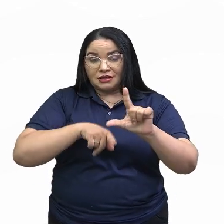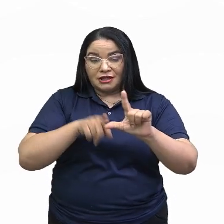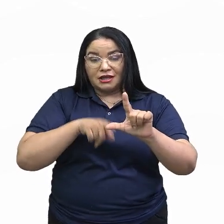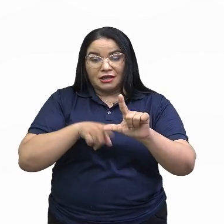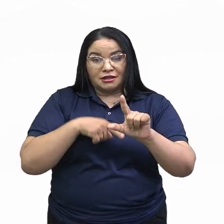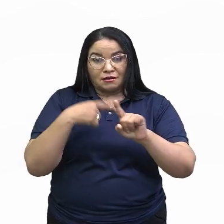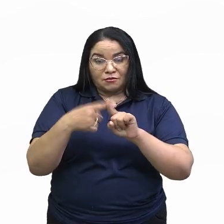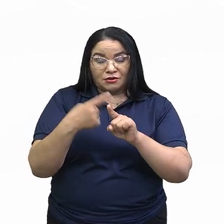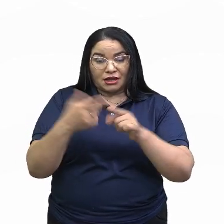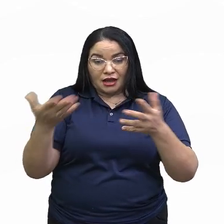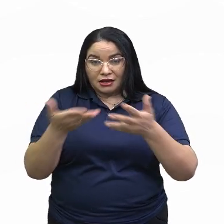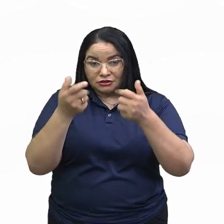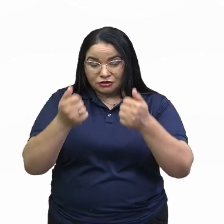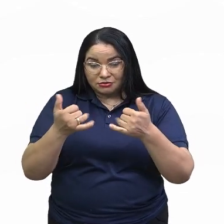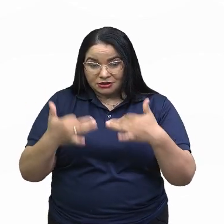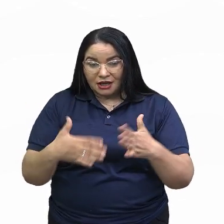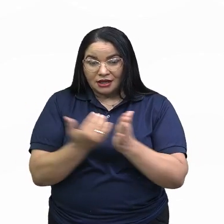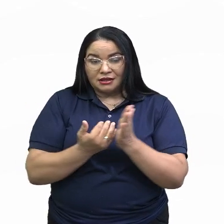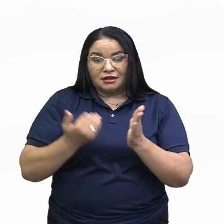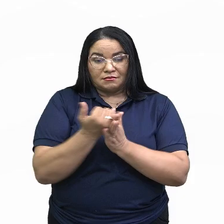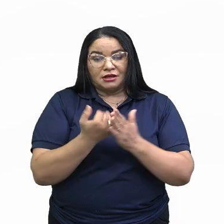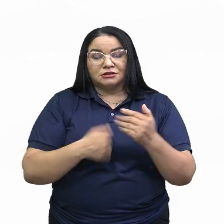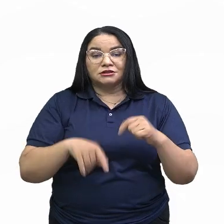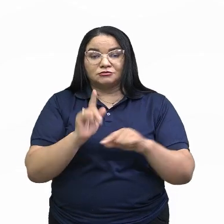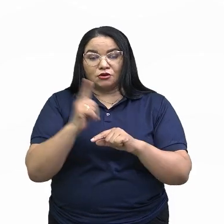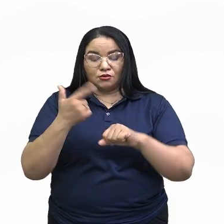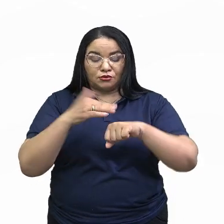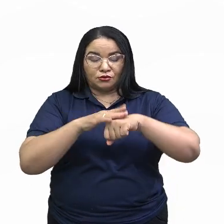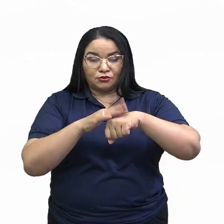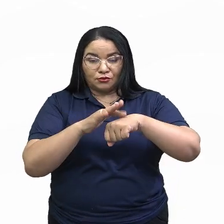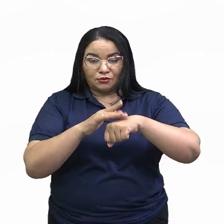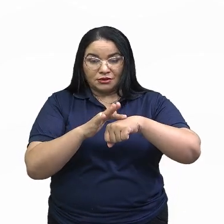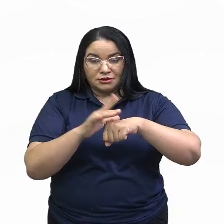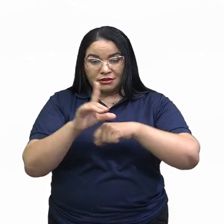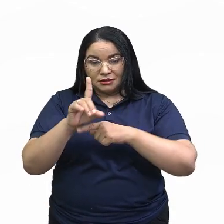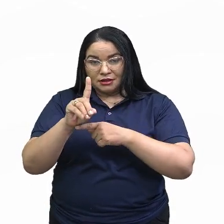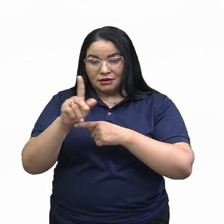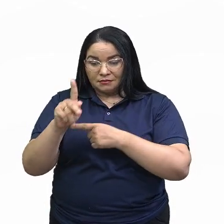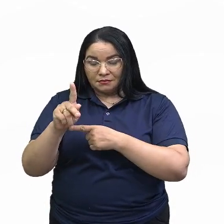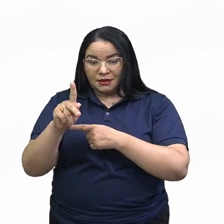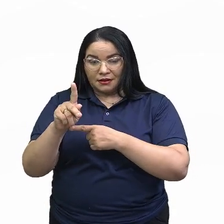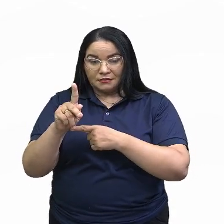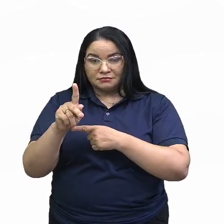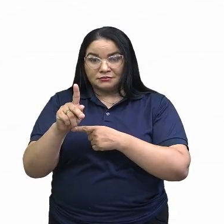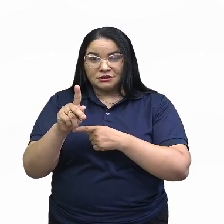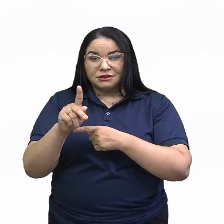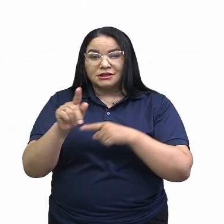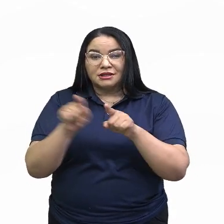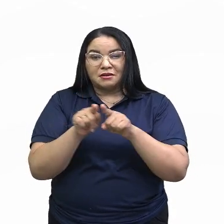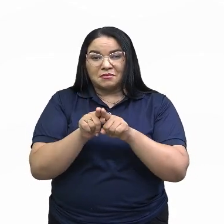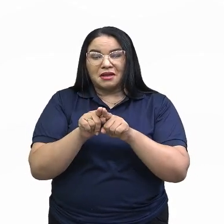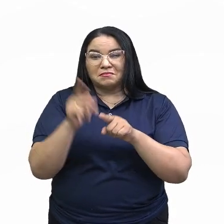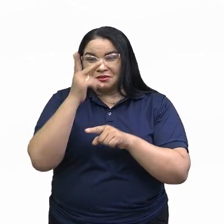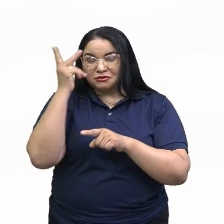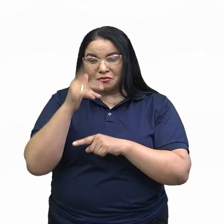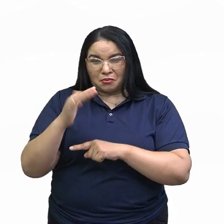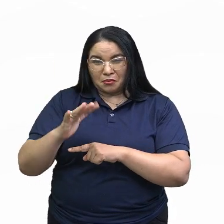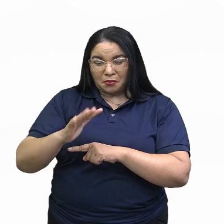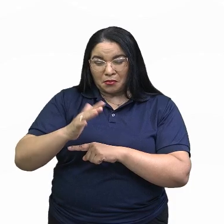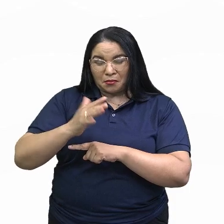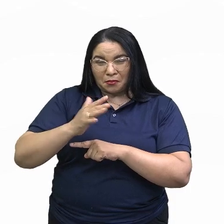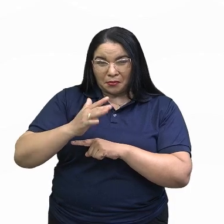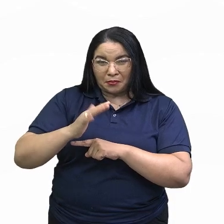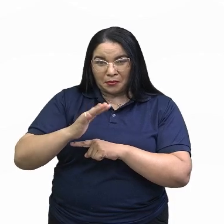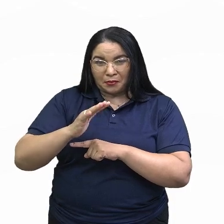vocês na aula. Em seguida, vocês irão observar sobre a doença de Parkinson, né, a relação dessa doença aí com o